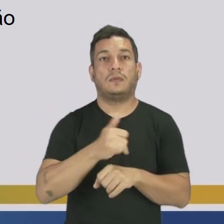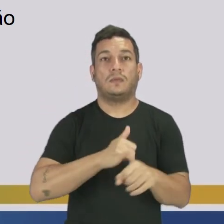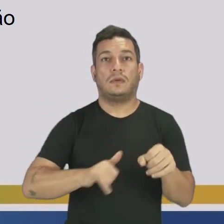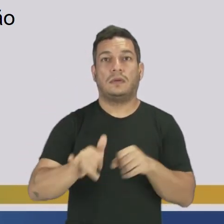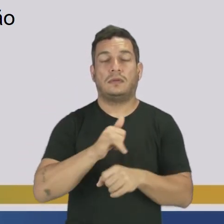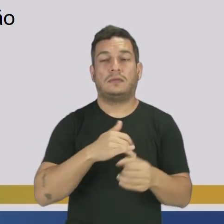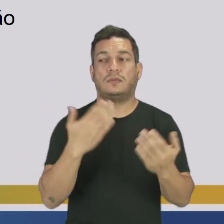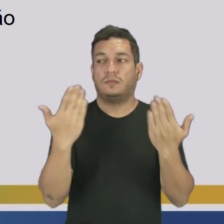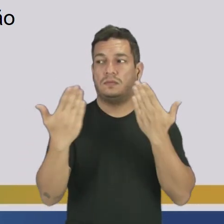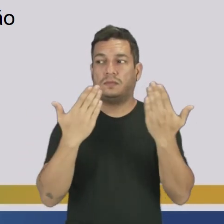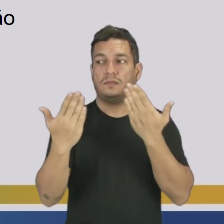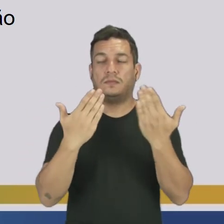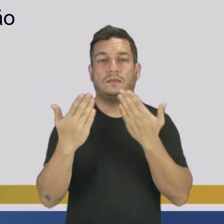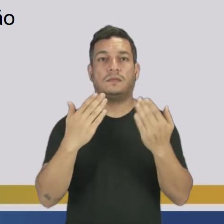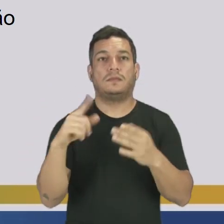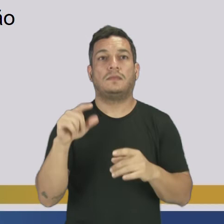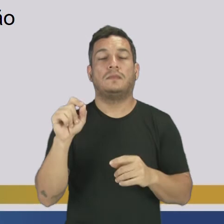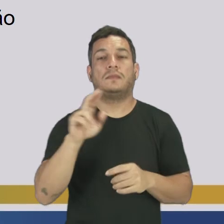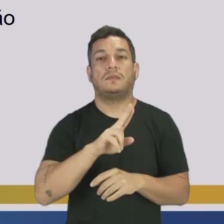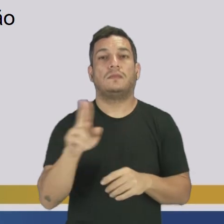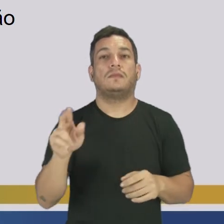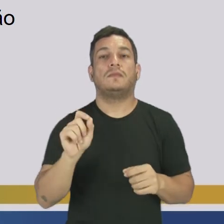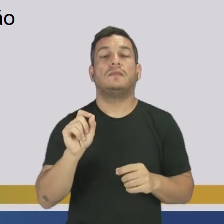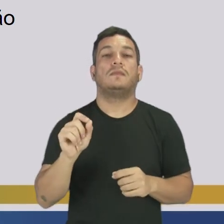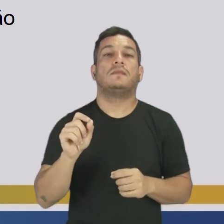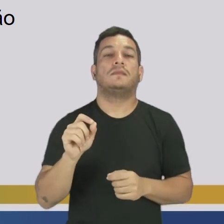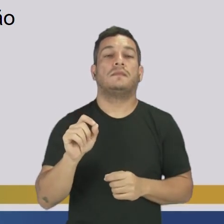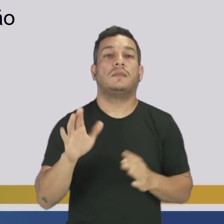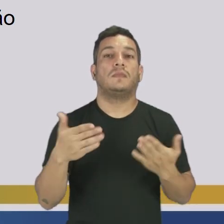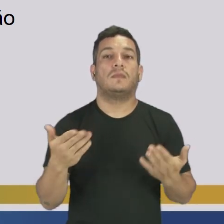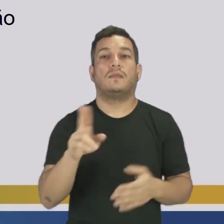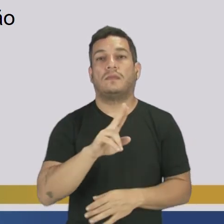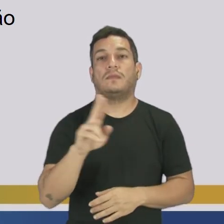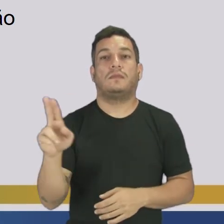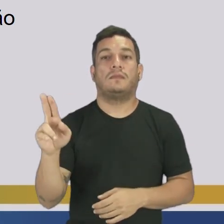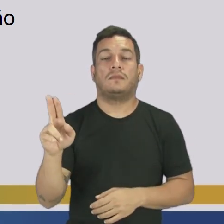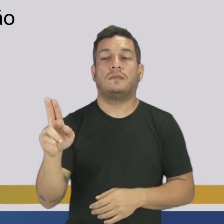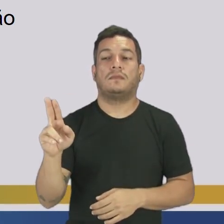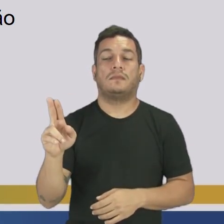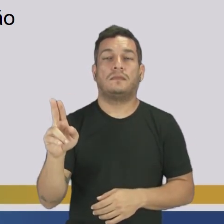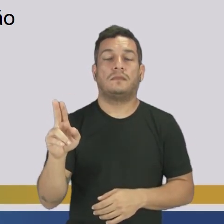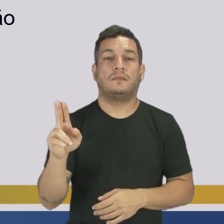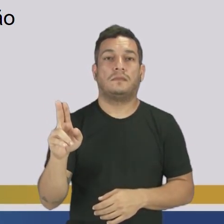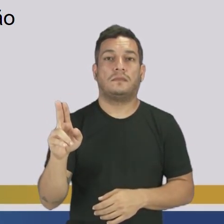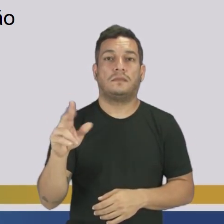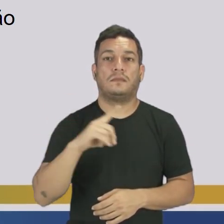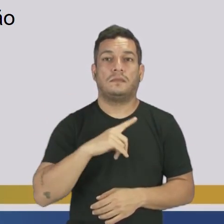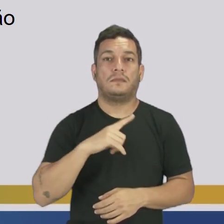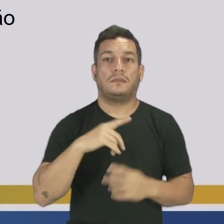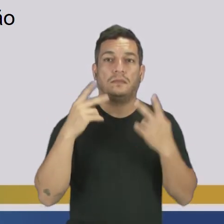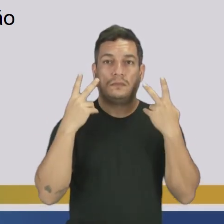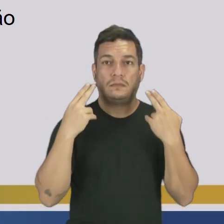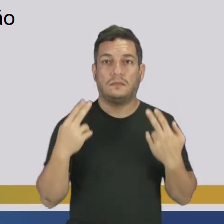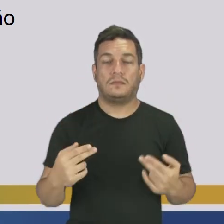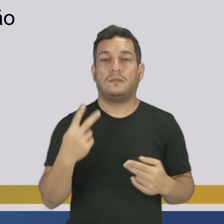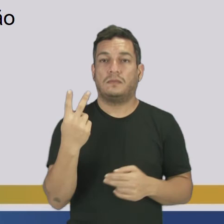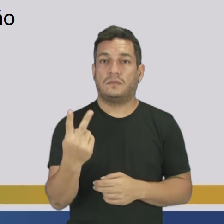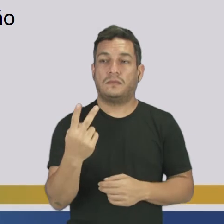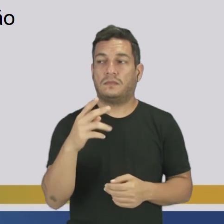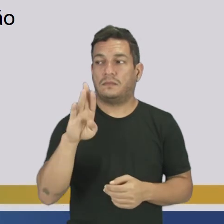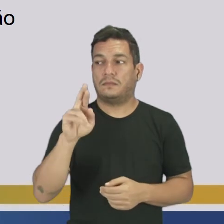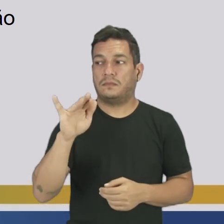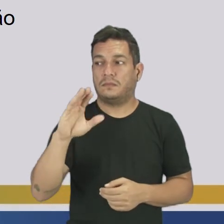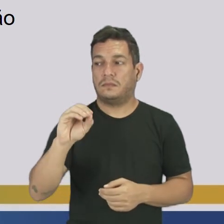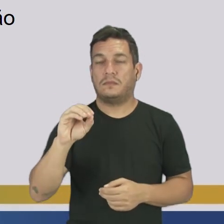serem comparados entre si, são denominados, ou seja, qual a nomenclatura para o que tem em comum entre esses dois, tanto o